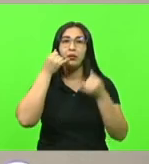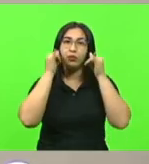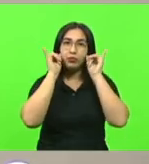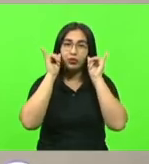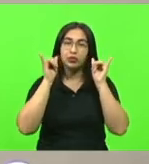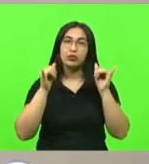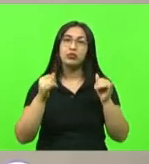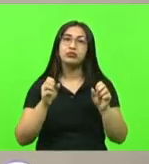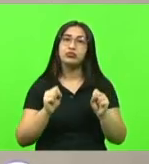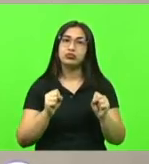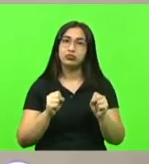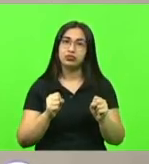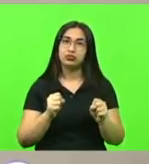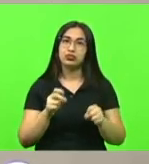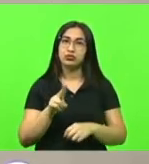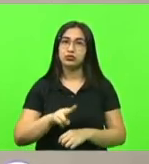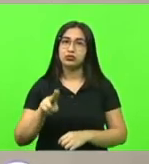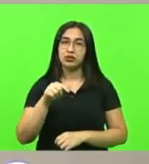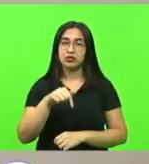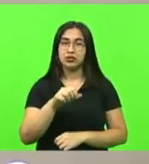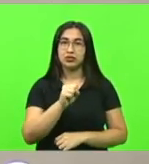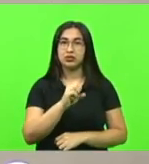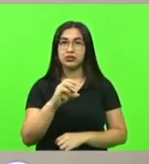Estado e estabelece outras providências.